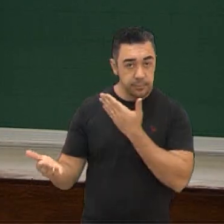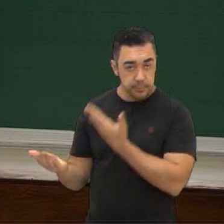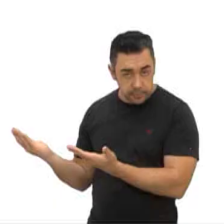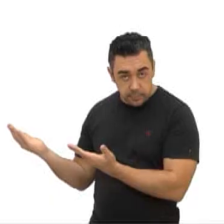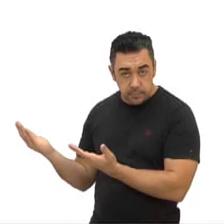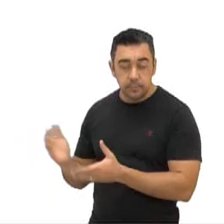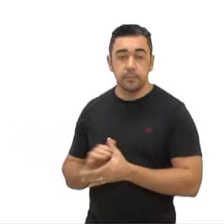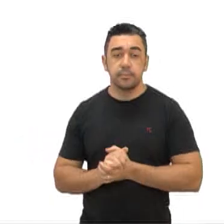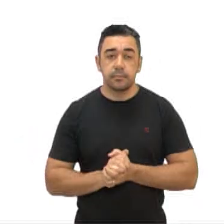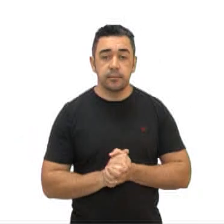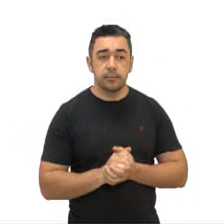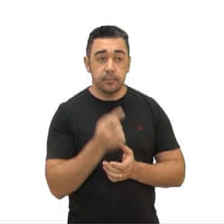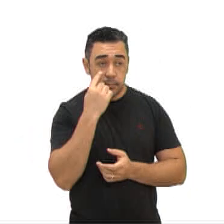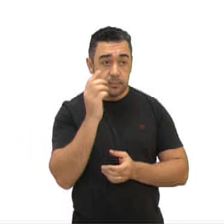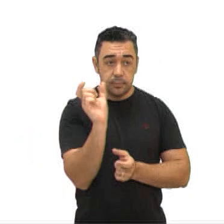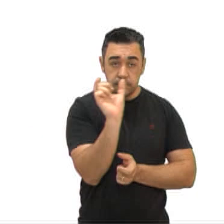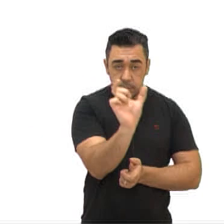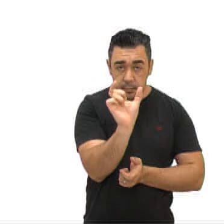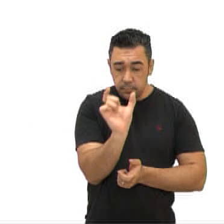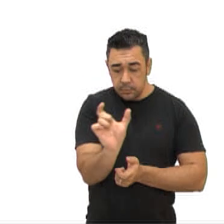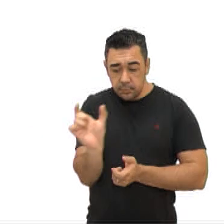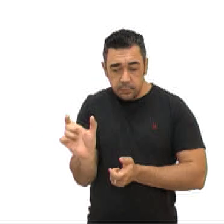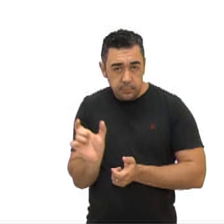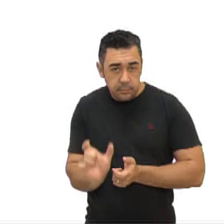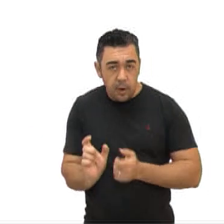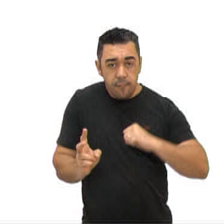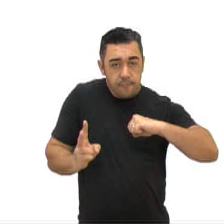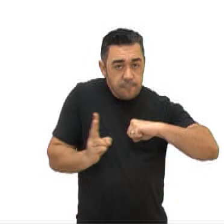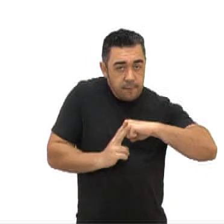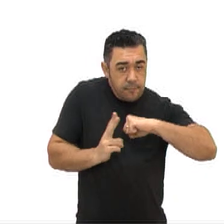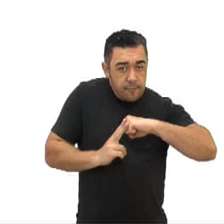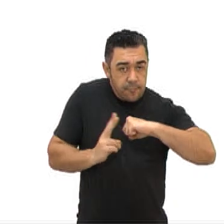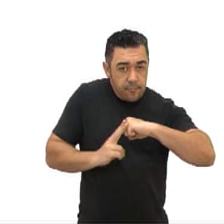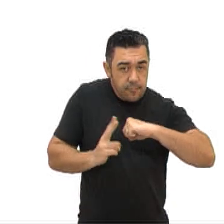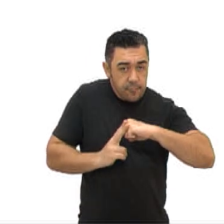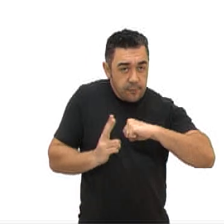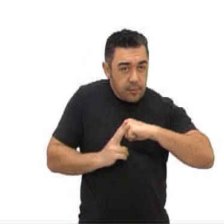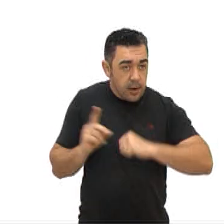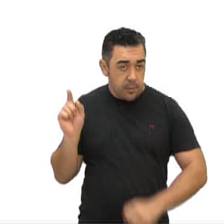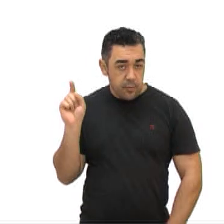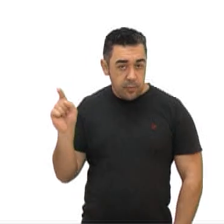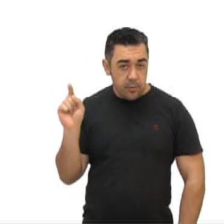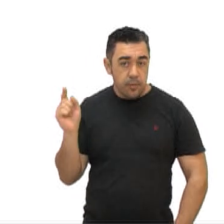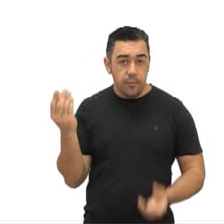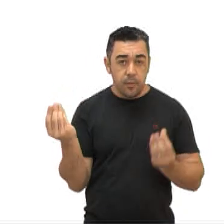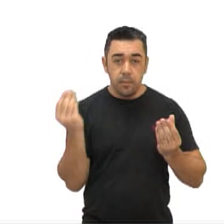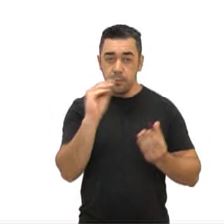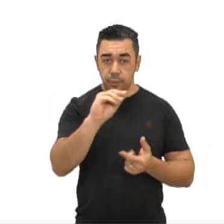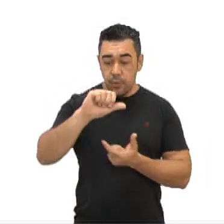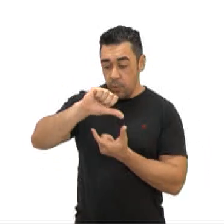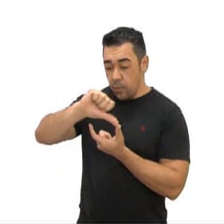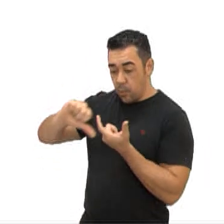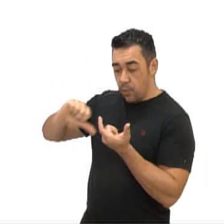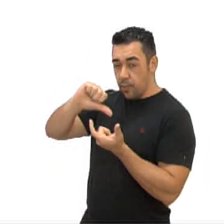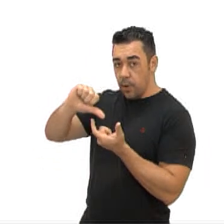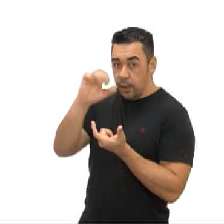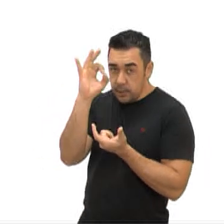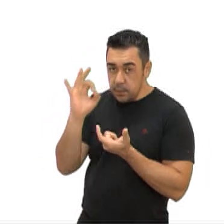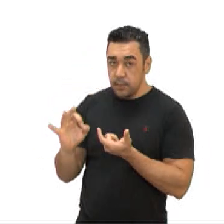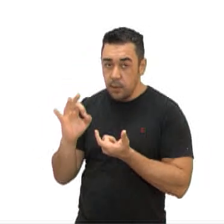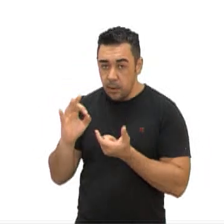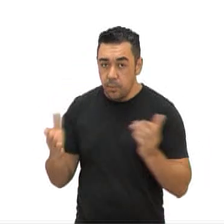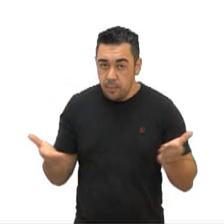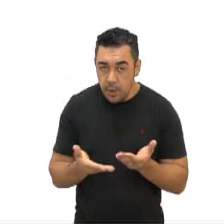pessoal. Complete as seguintes orações com o verbo que aparece entre parênteses, conjugando em presente